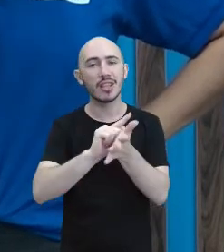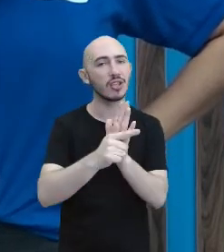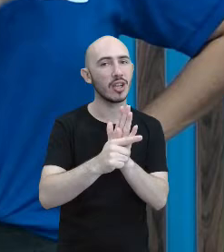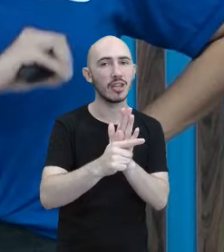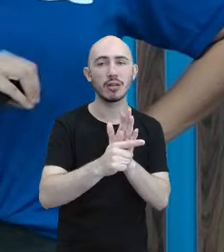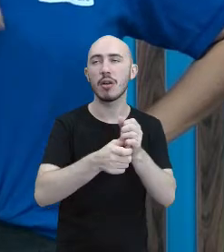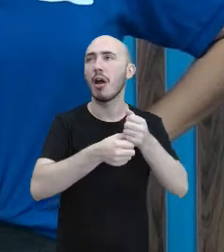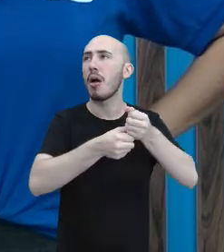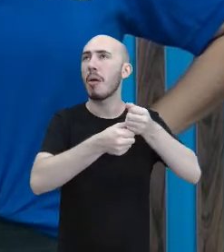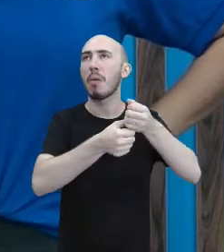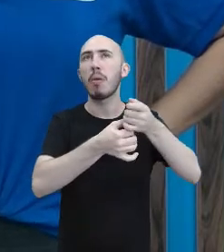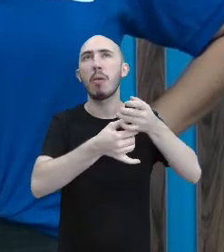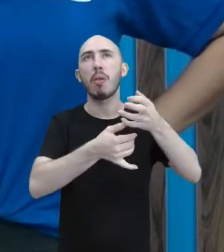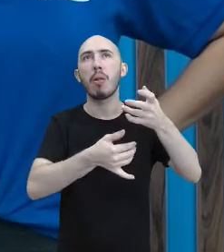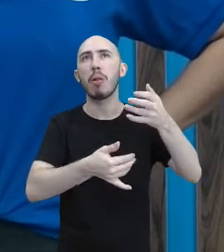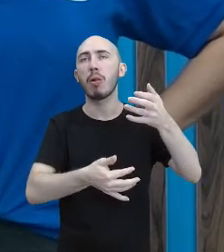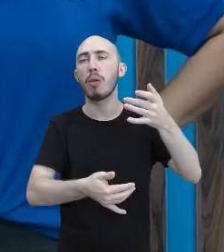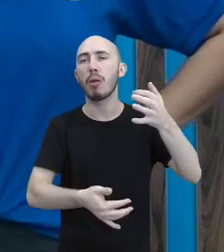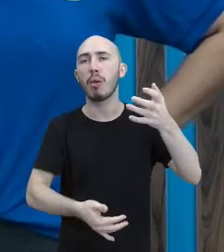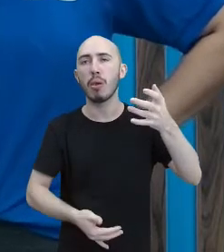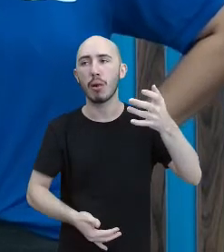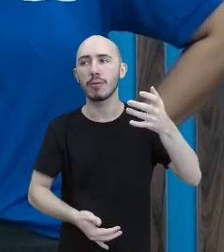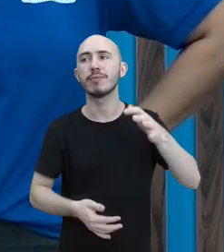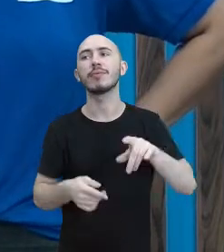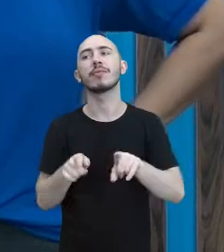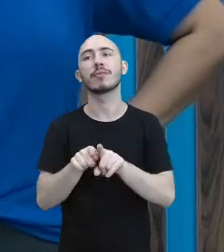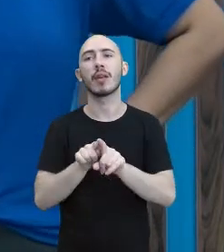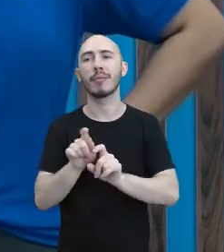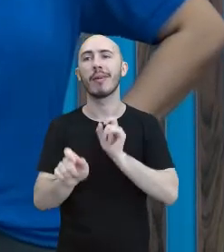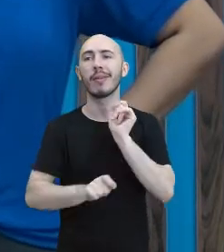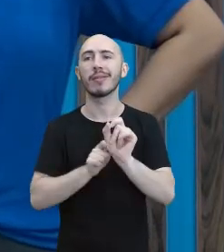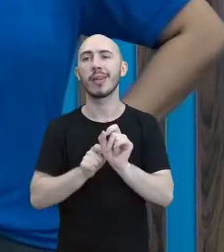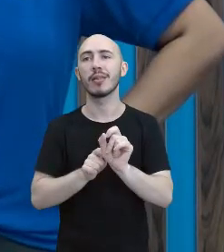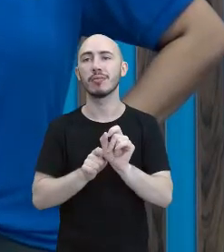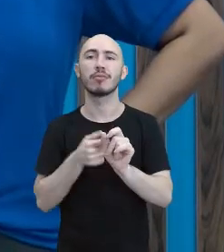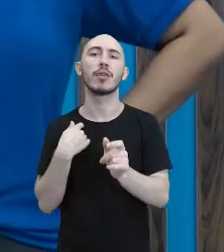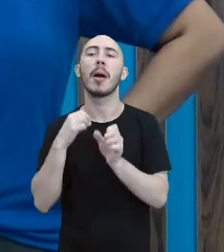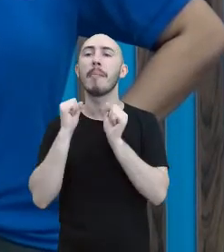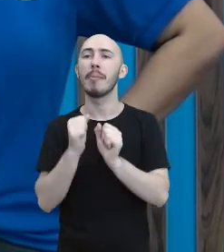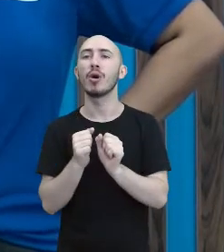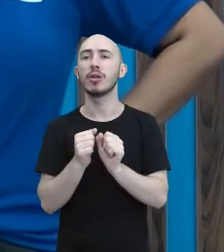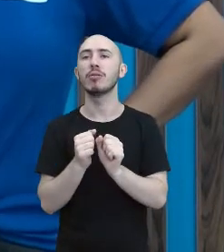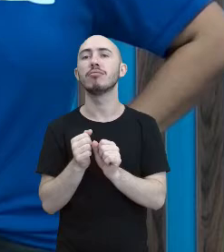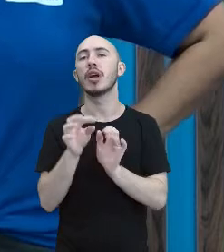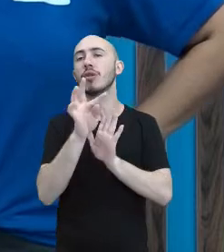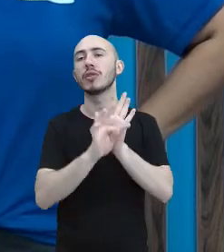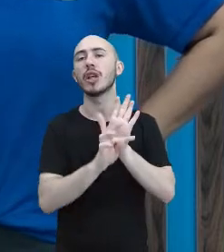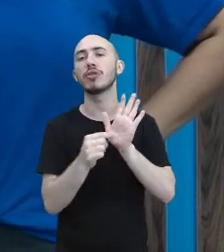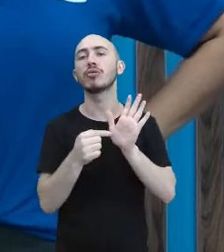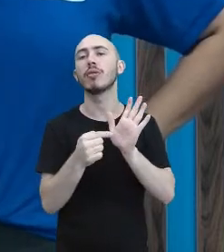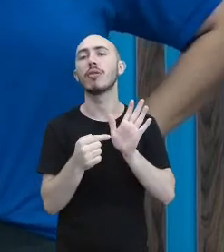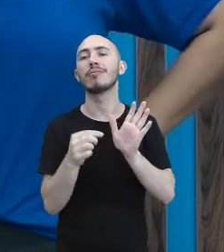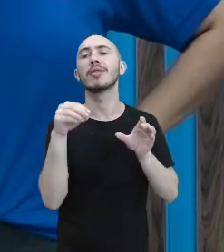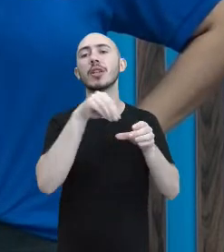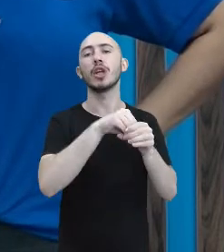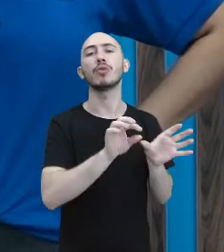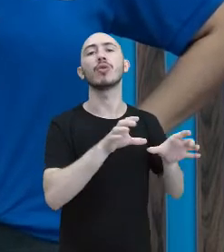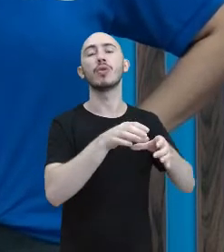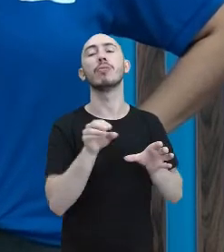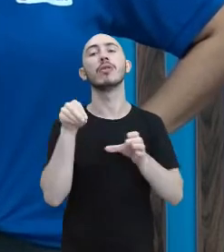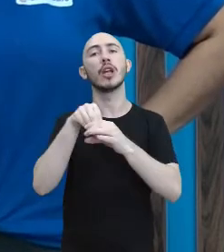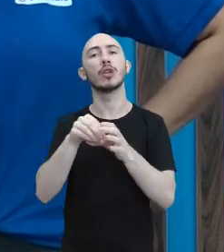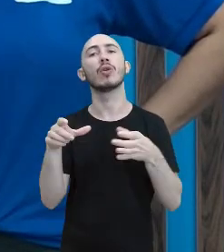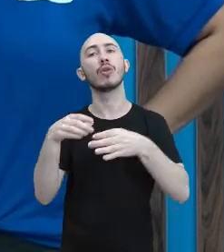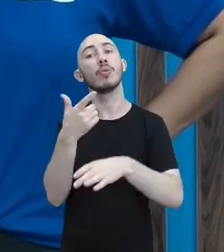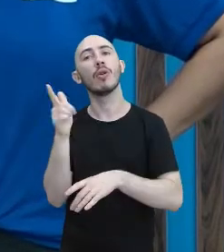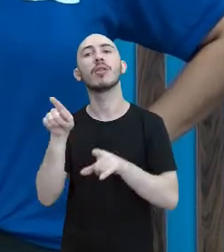gêneros pertencentes a esses agrupamentos, e por vezes a mais de um agrupamento, não é uma quantidade